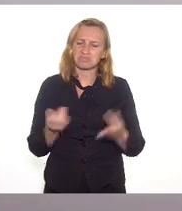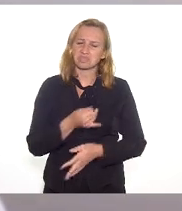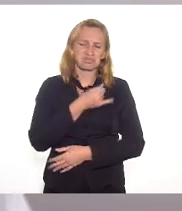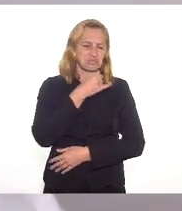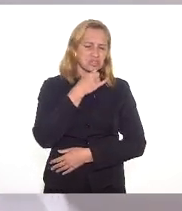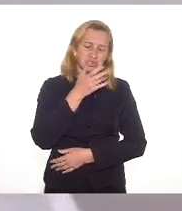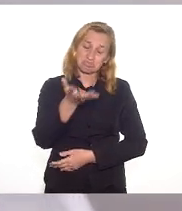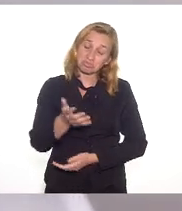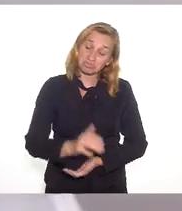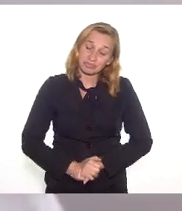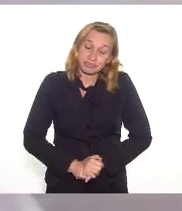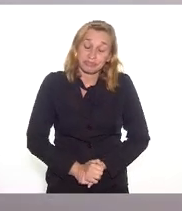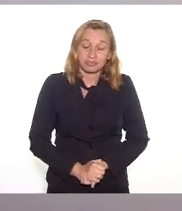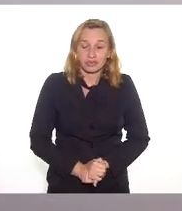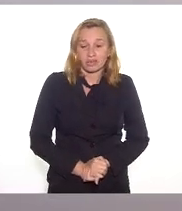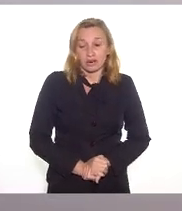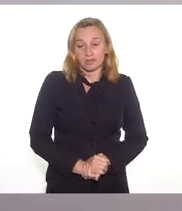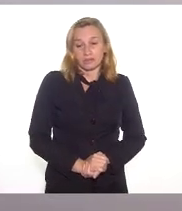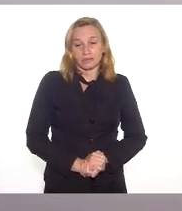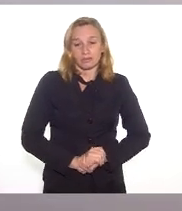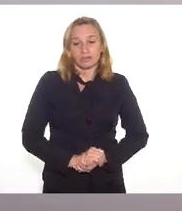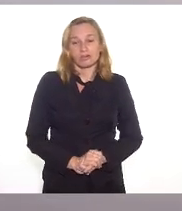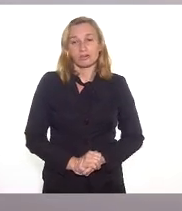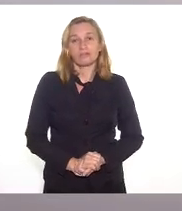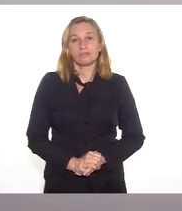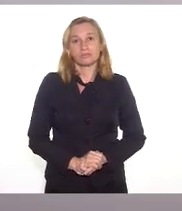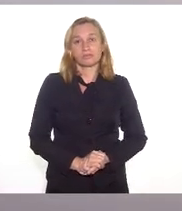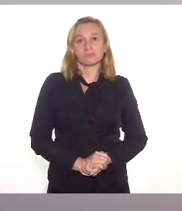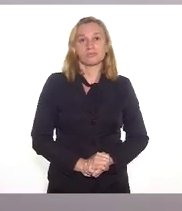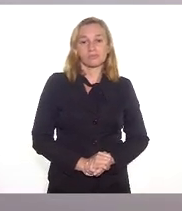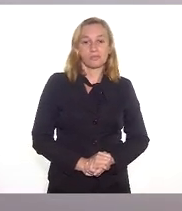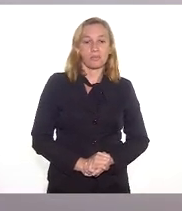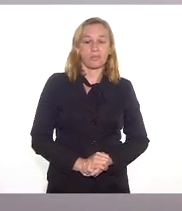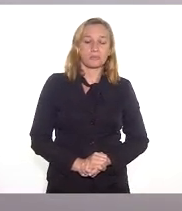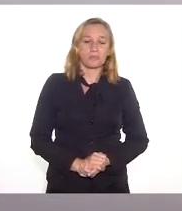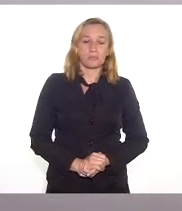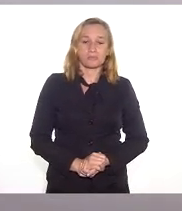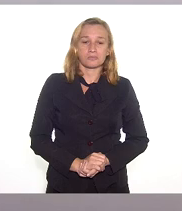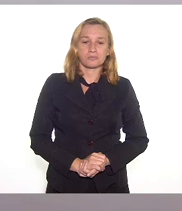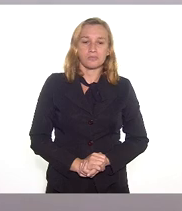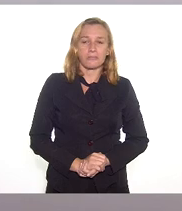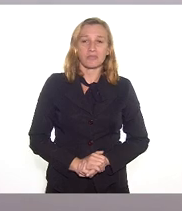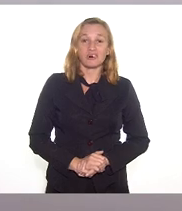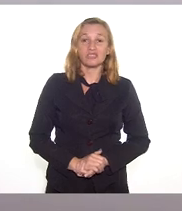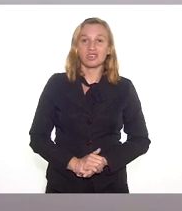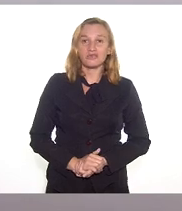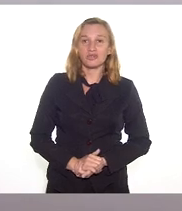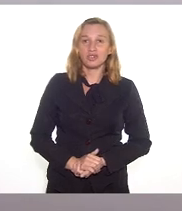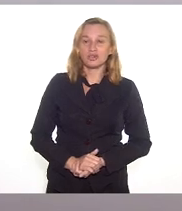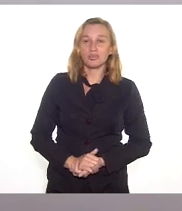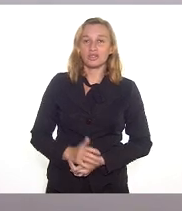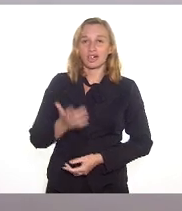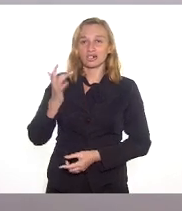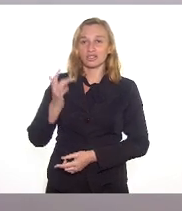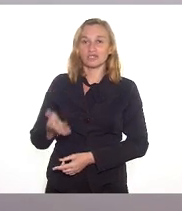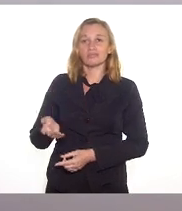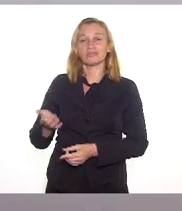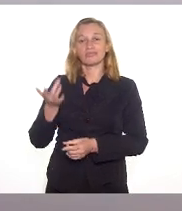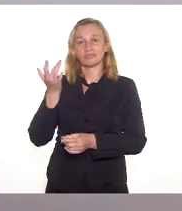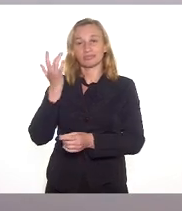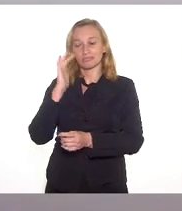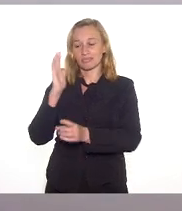lamentável. E aí, eu acho que homenagens vão acontecer